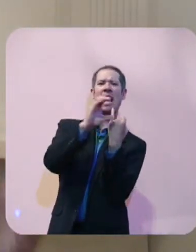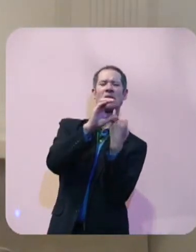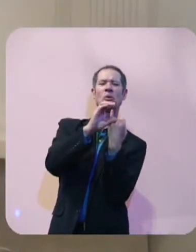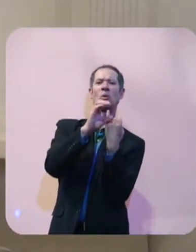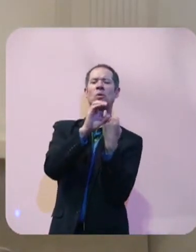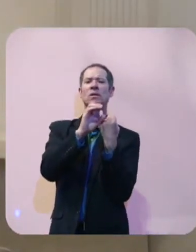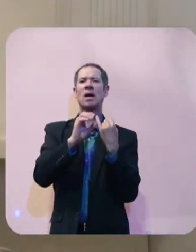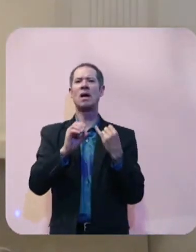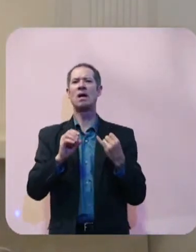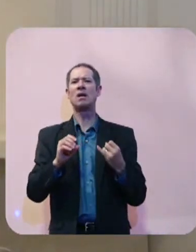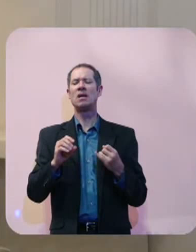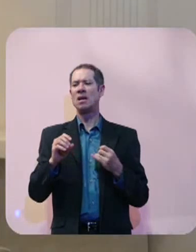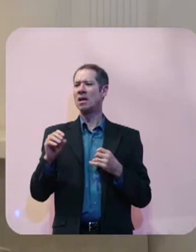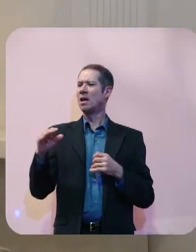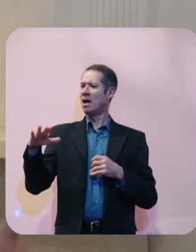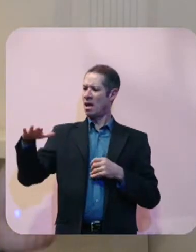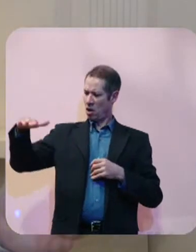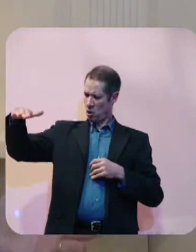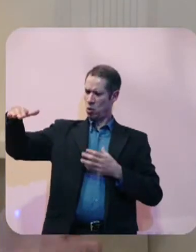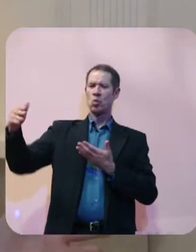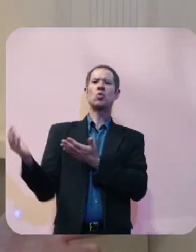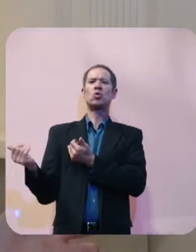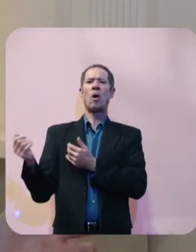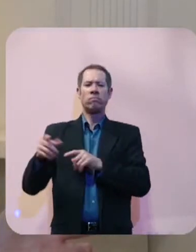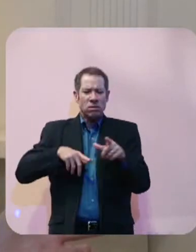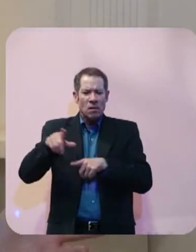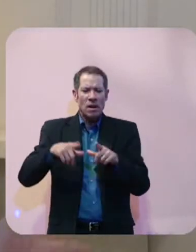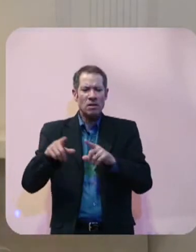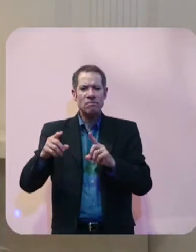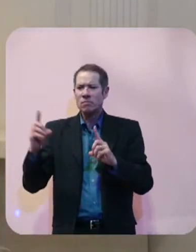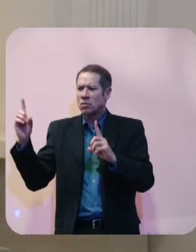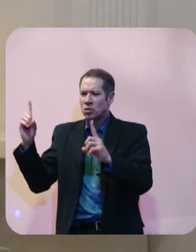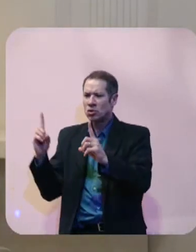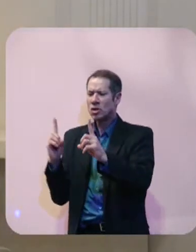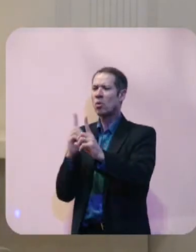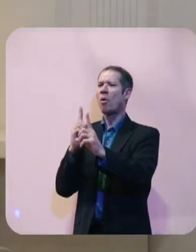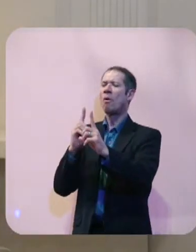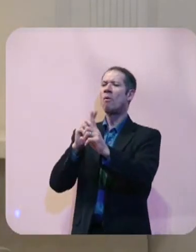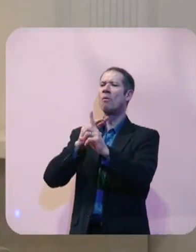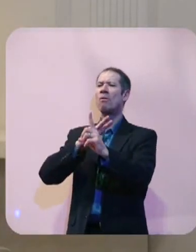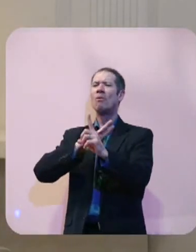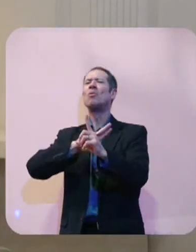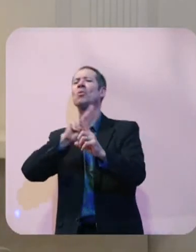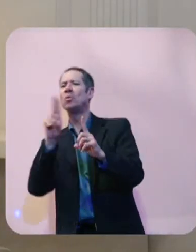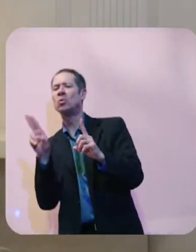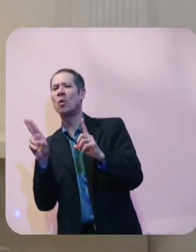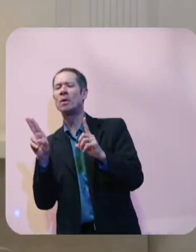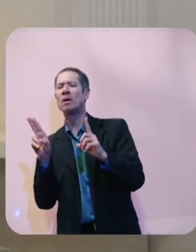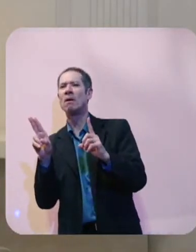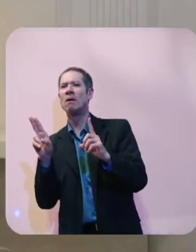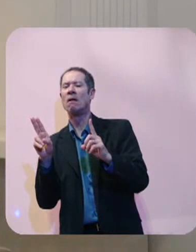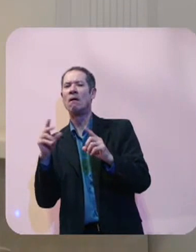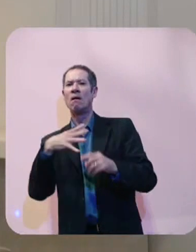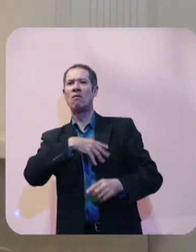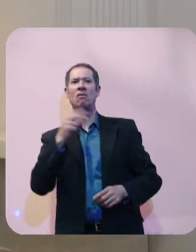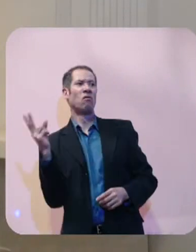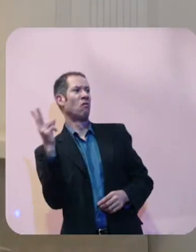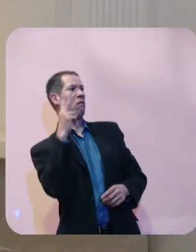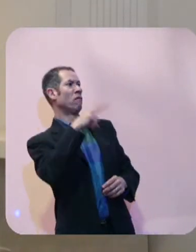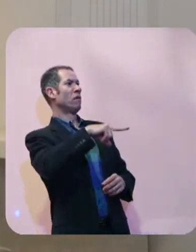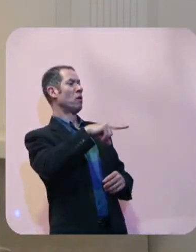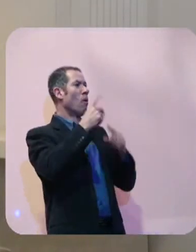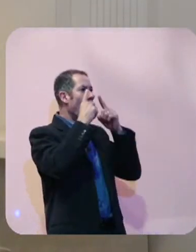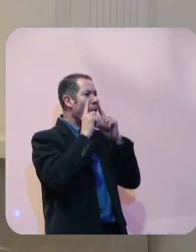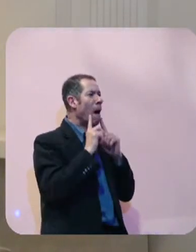estava no meio de uma atividade e chegou por trás dele e falou o nome do filho. E quando o filho viu o pai,